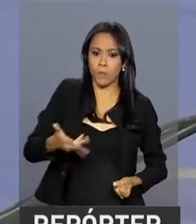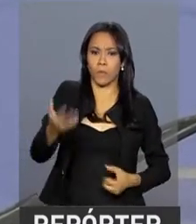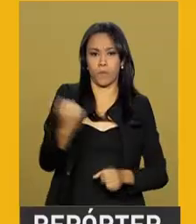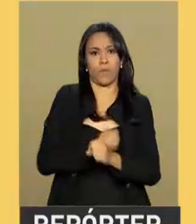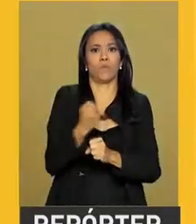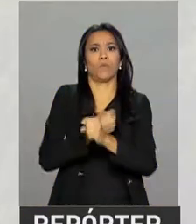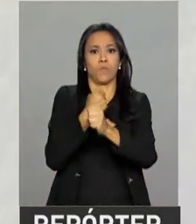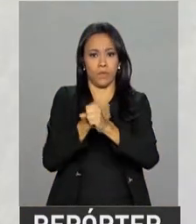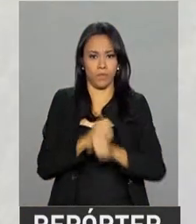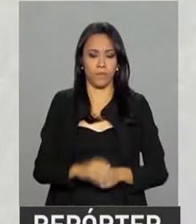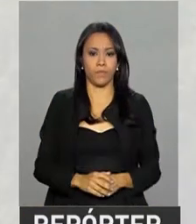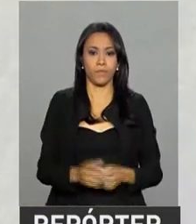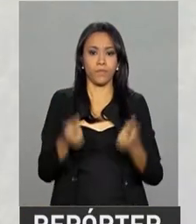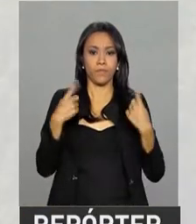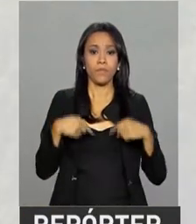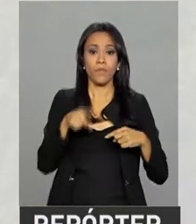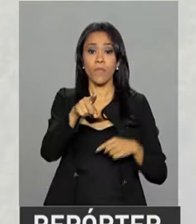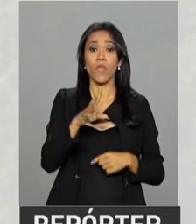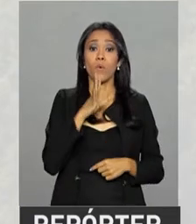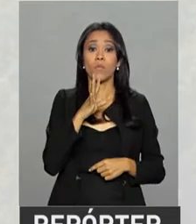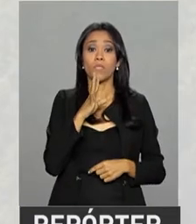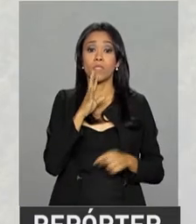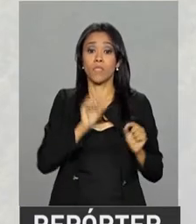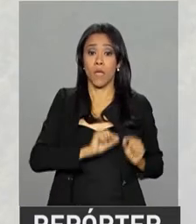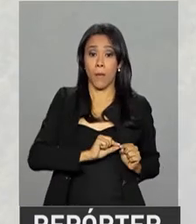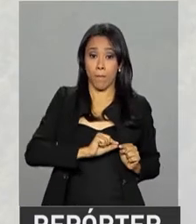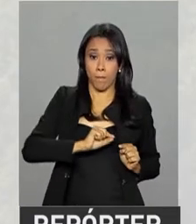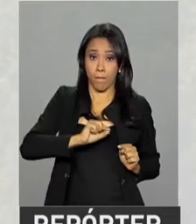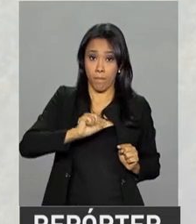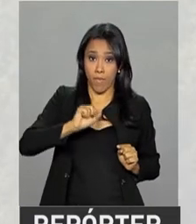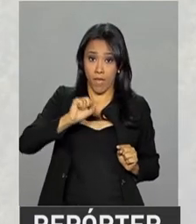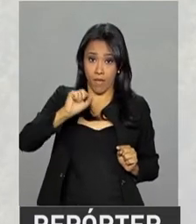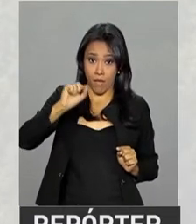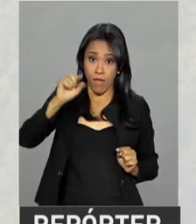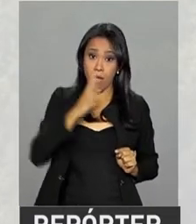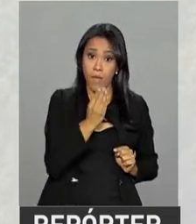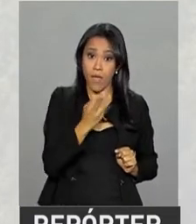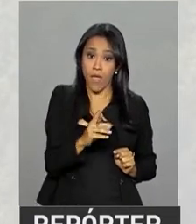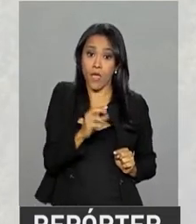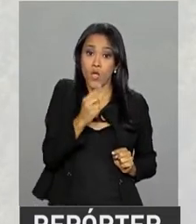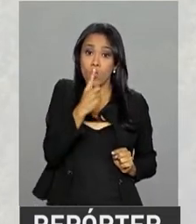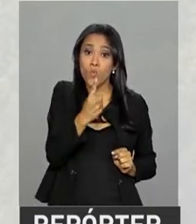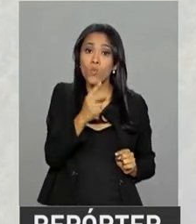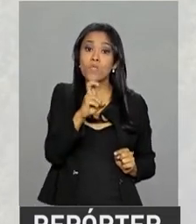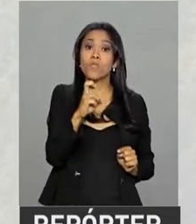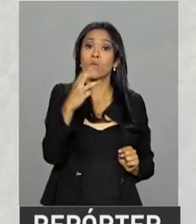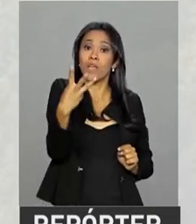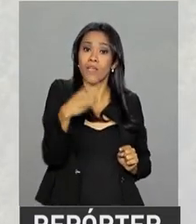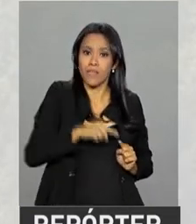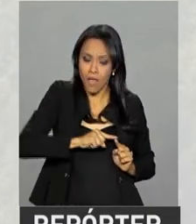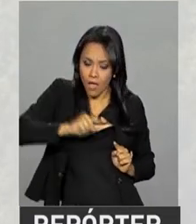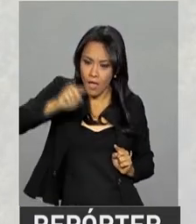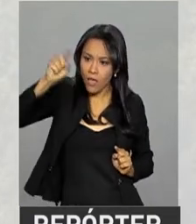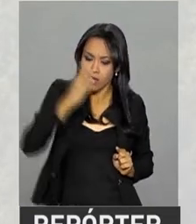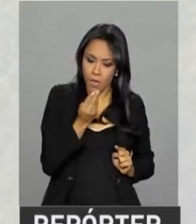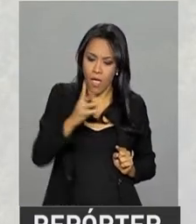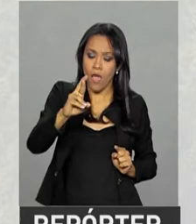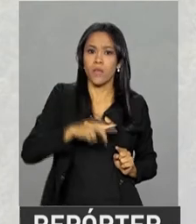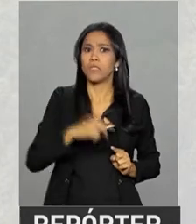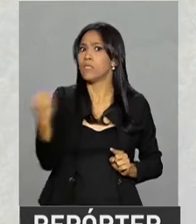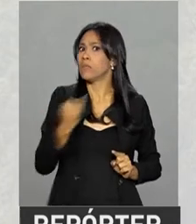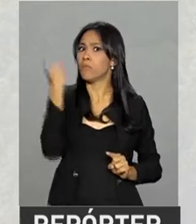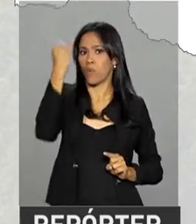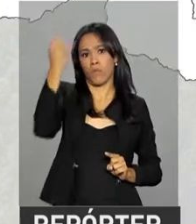propósito conhecida como rodovia transbrasiliana a br 153 é fundamental para o escoamento da produção